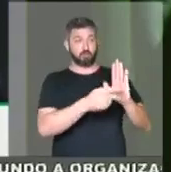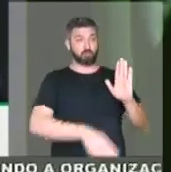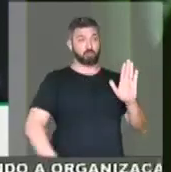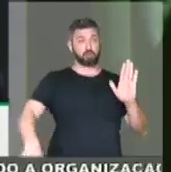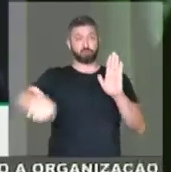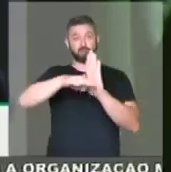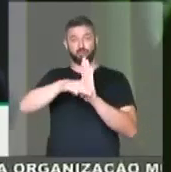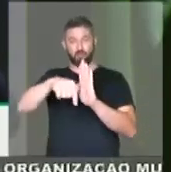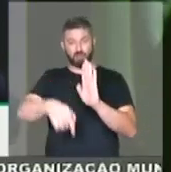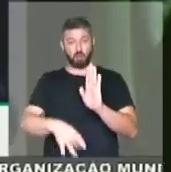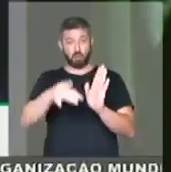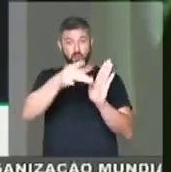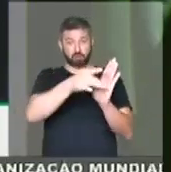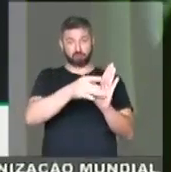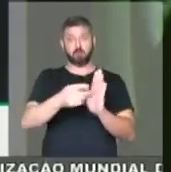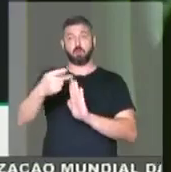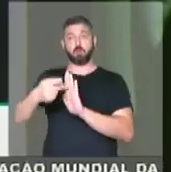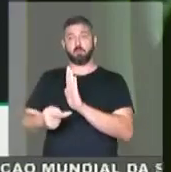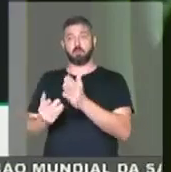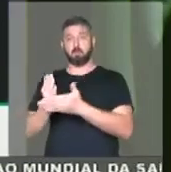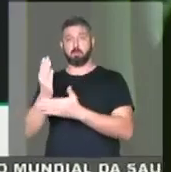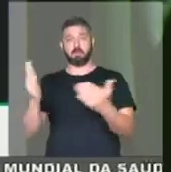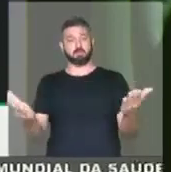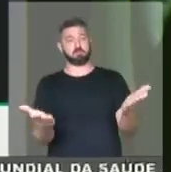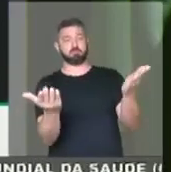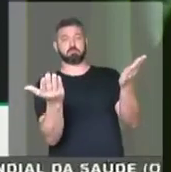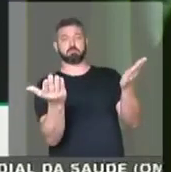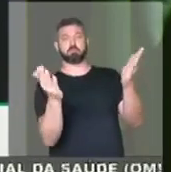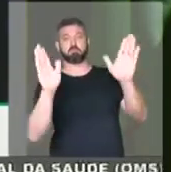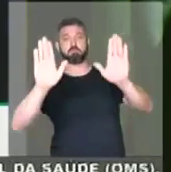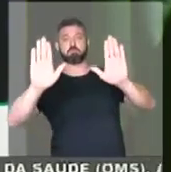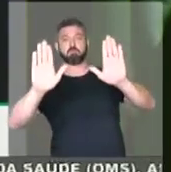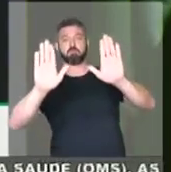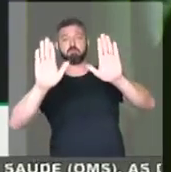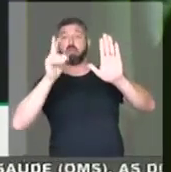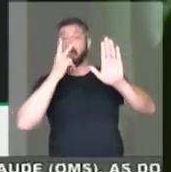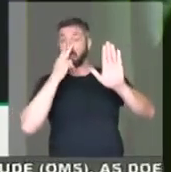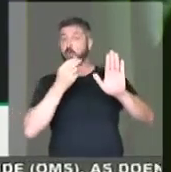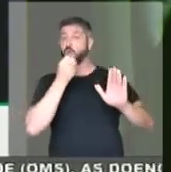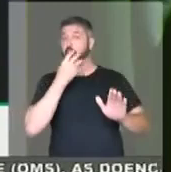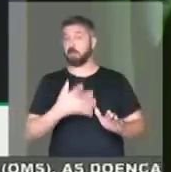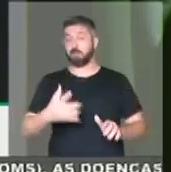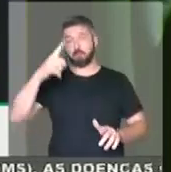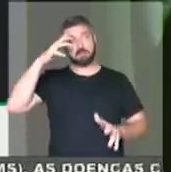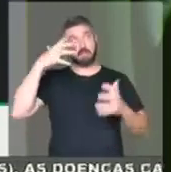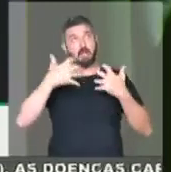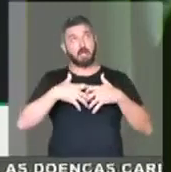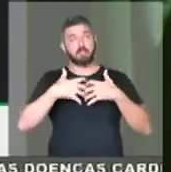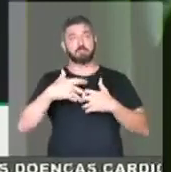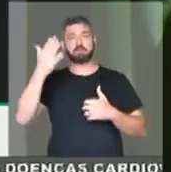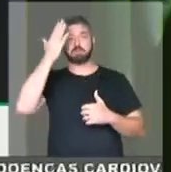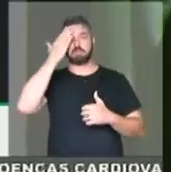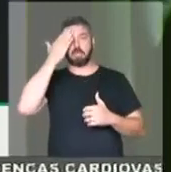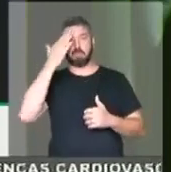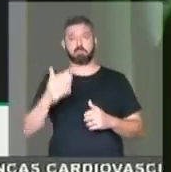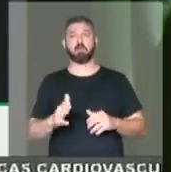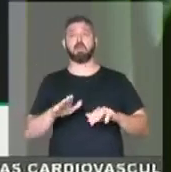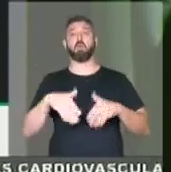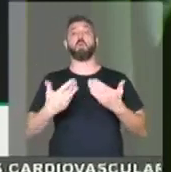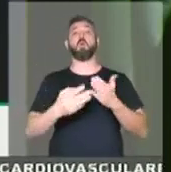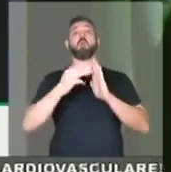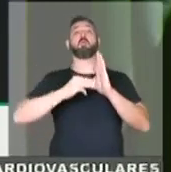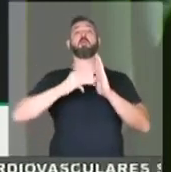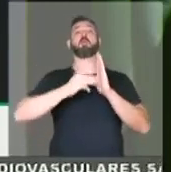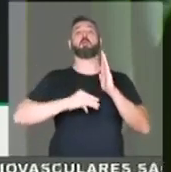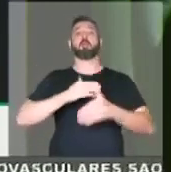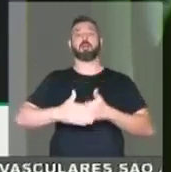nessa casa e o projeto que está sendo aprovado hoje. Acho que esse é um bom exercício para a gente saber quais são os méritos